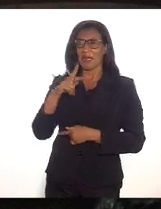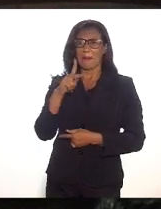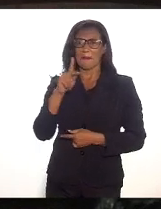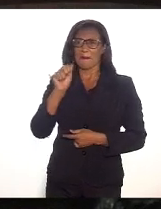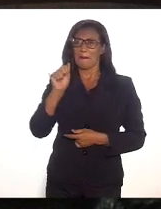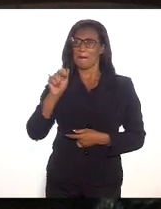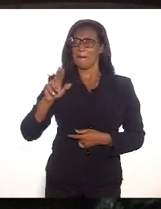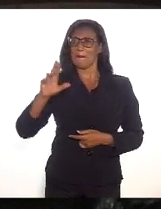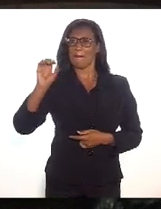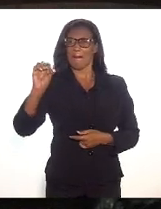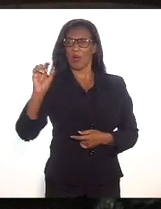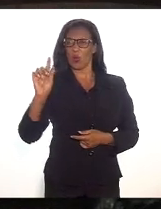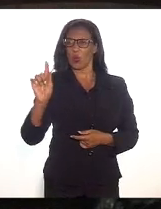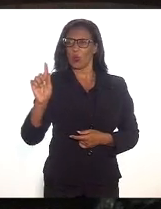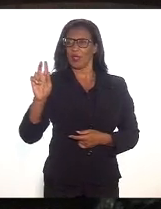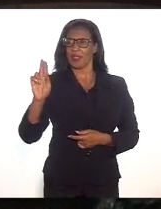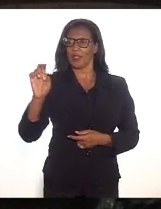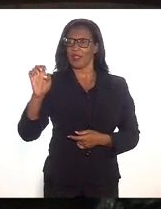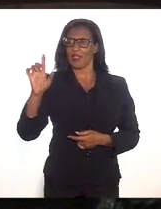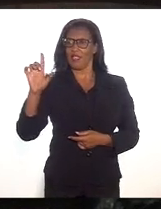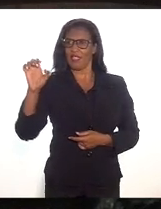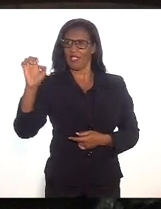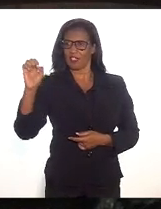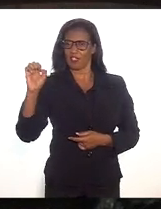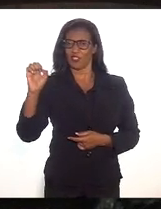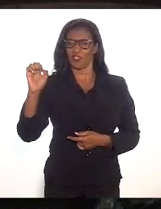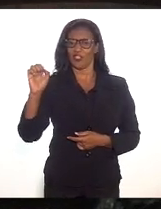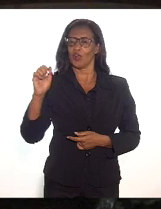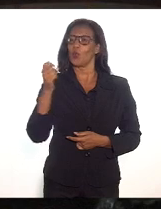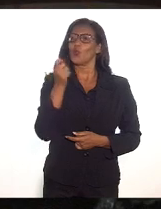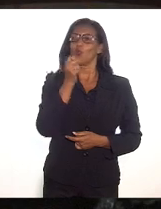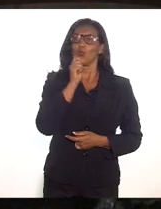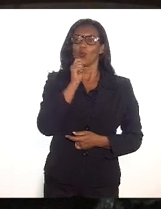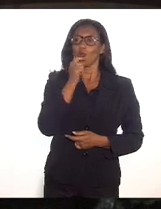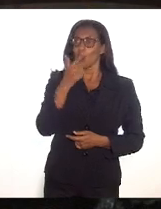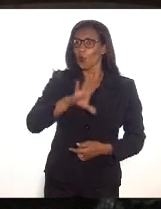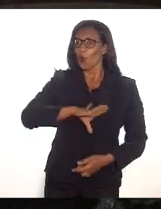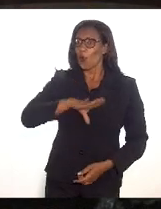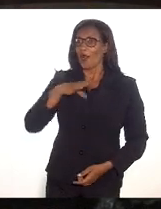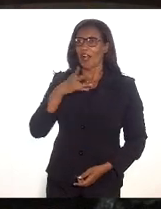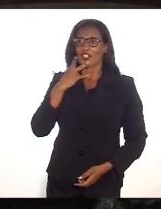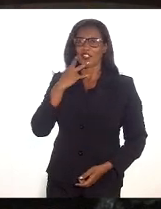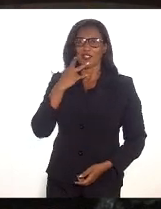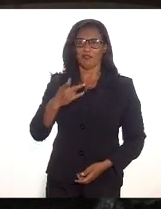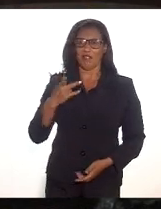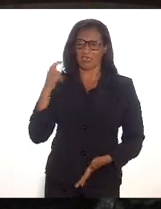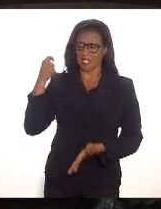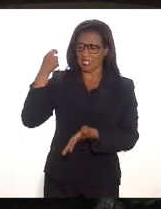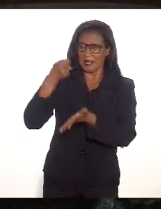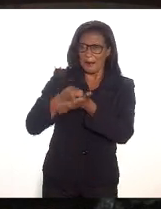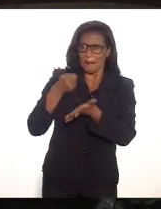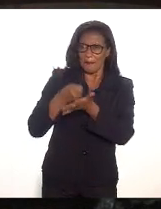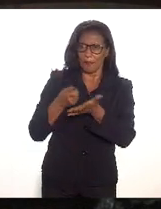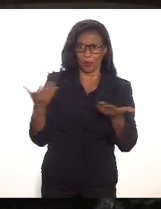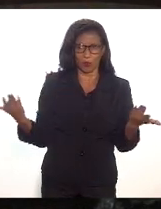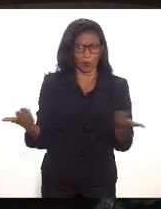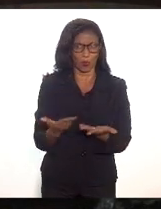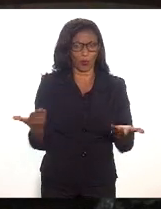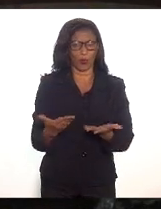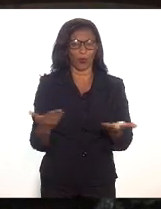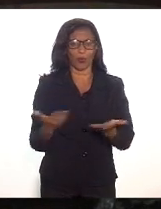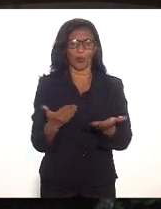Guedes fala. Paulo Guedes não tem coragem de dizer que o regime que ele tenta impor hoje, pela Lei